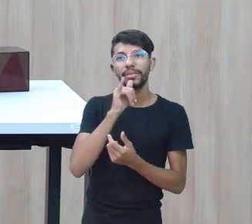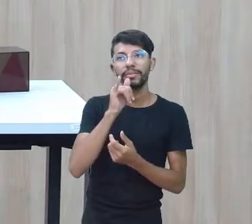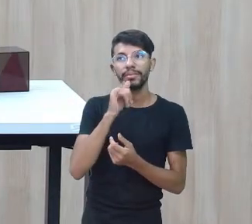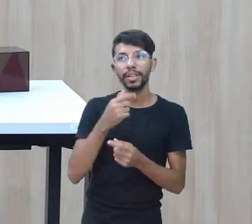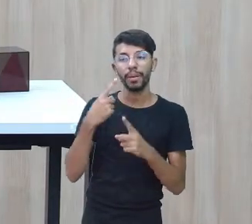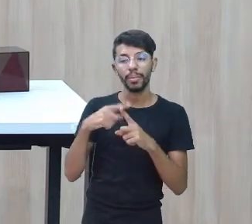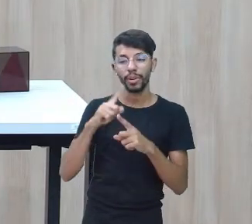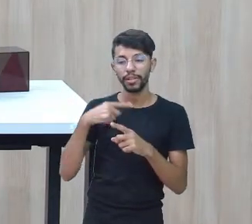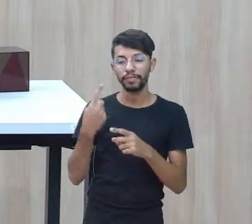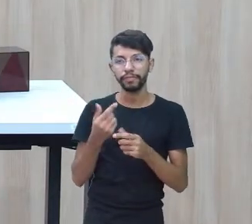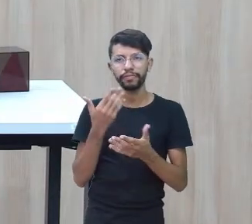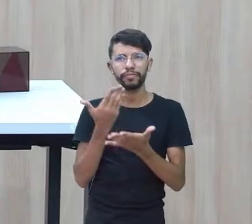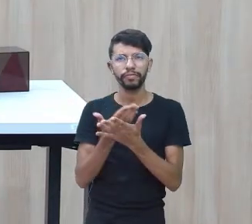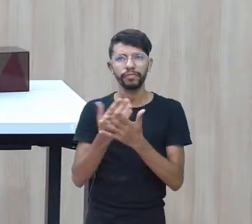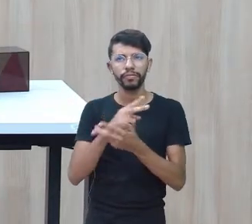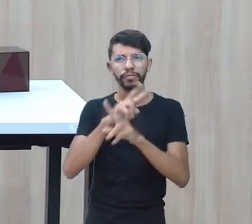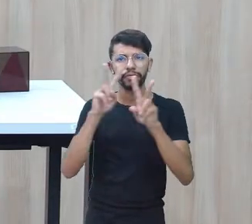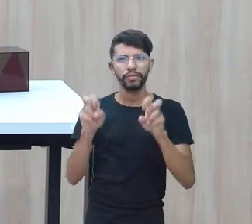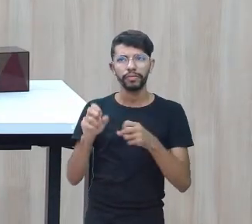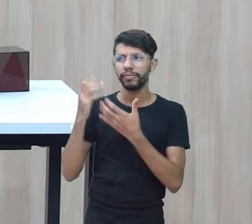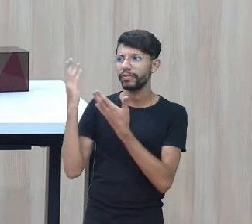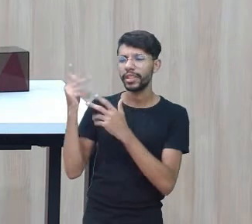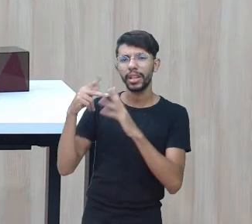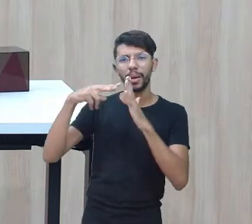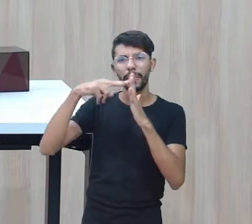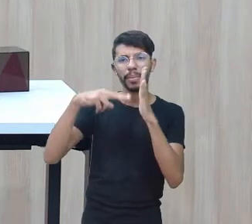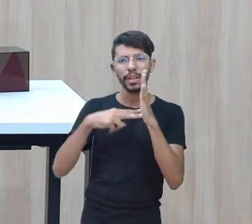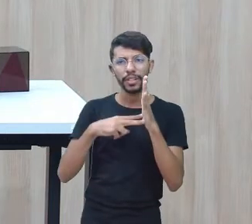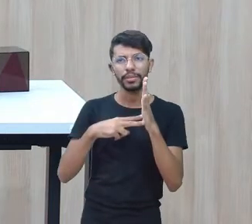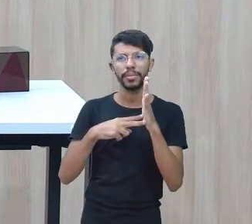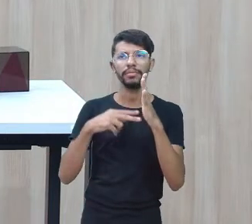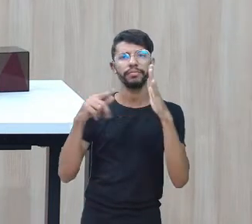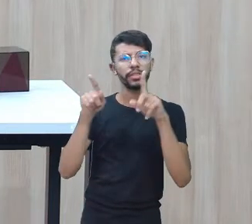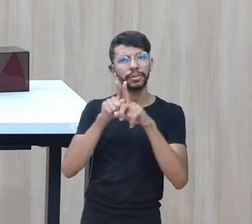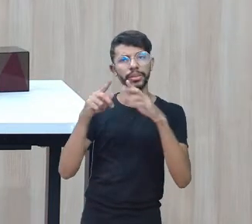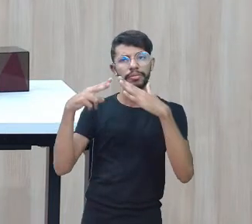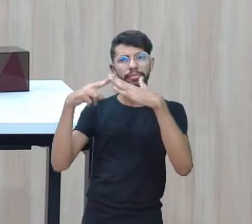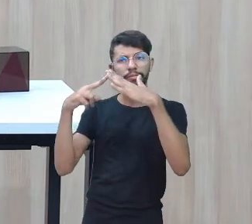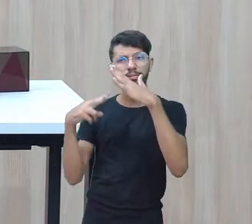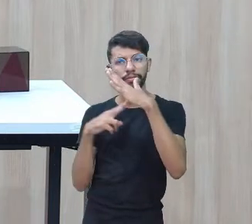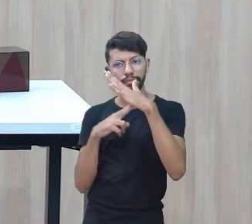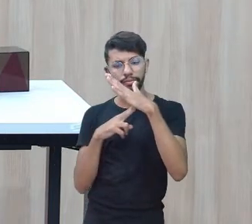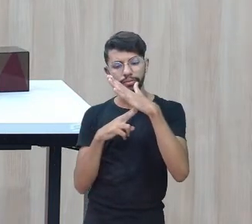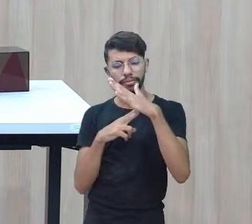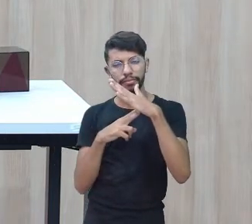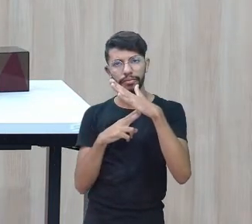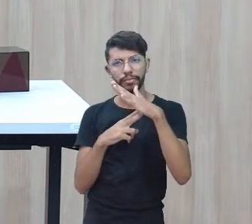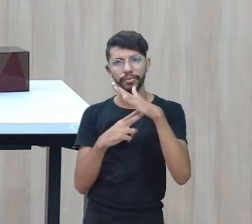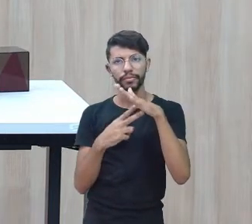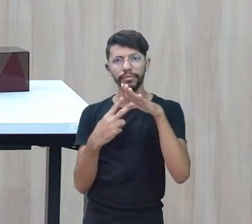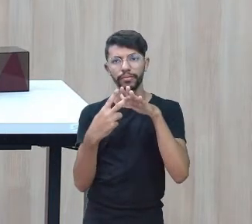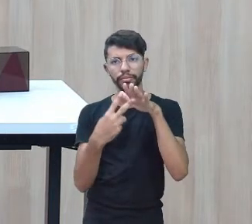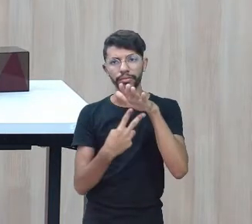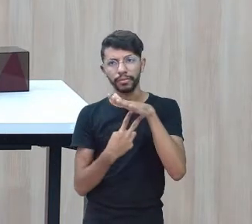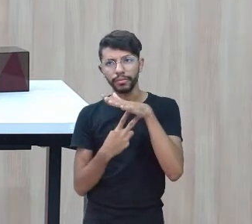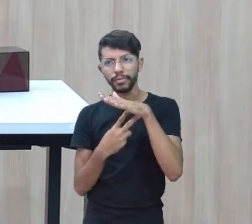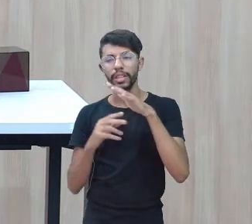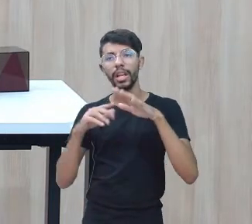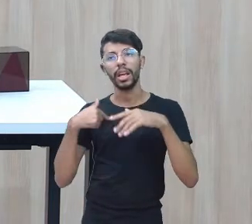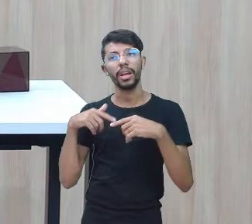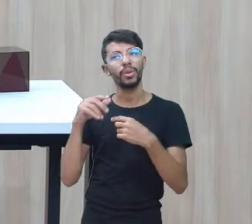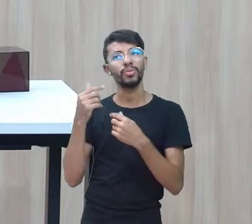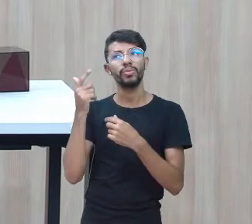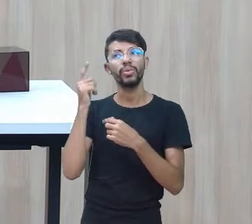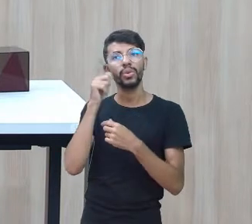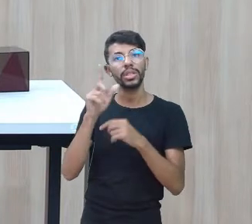com essa noção do que é prisma reto, do que é prisma oblíquo, visualmente eu consigo fazer essa classificação, porque